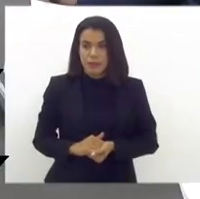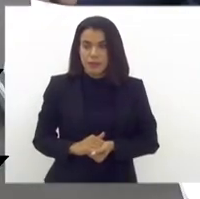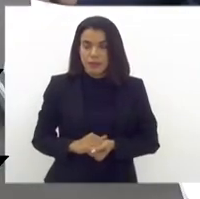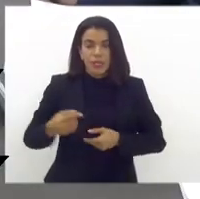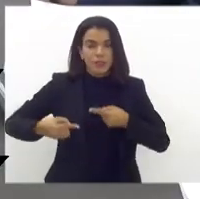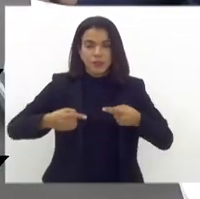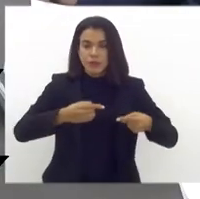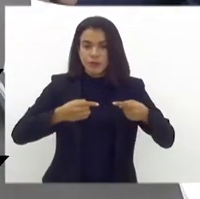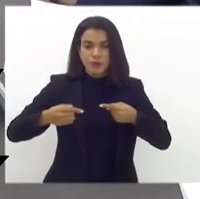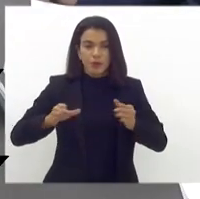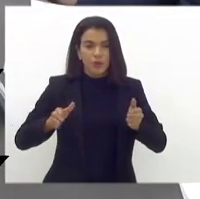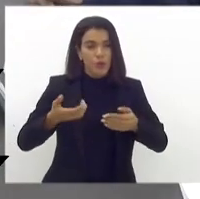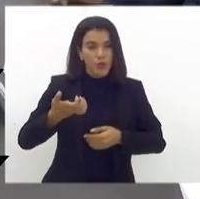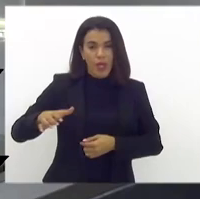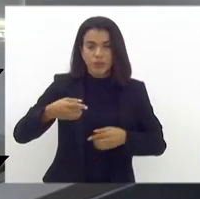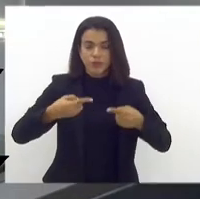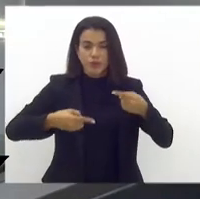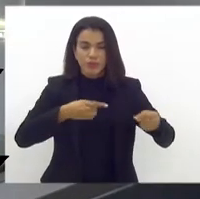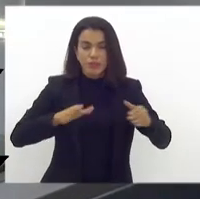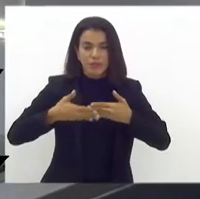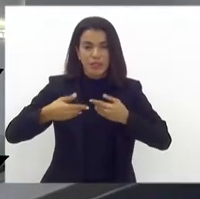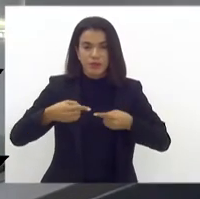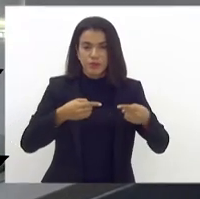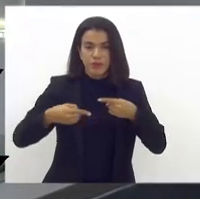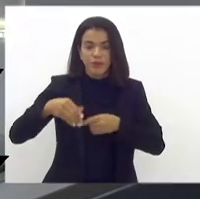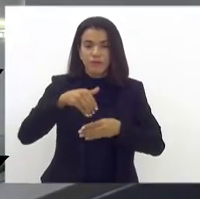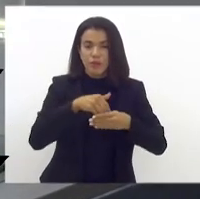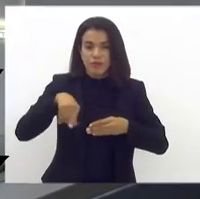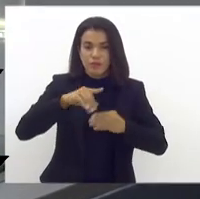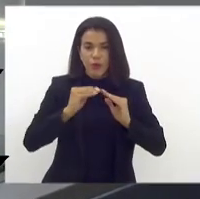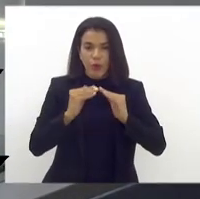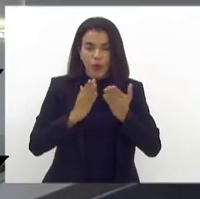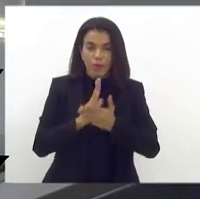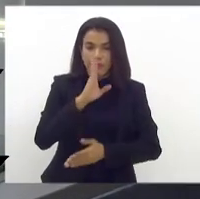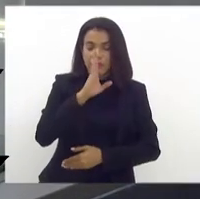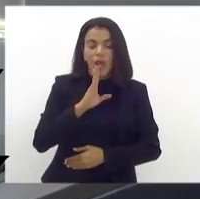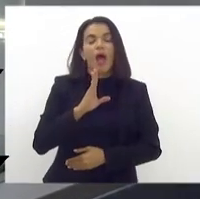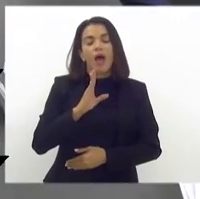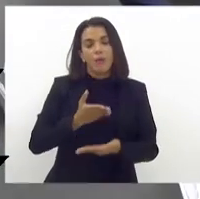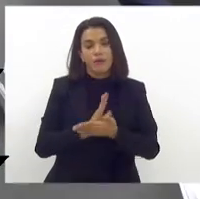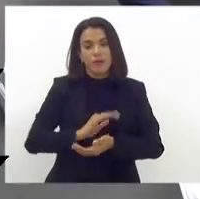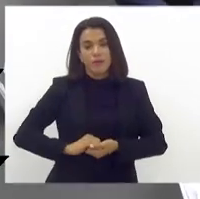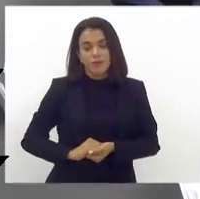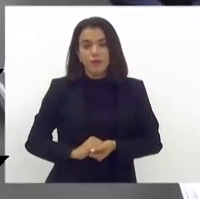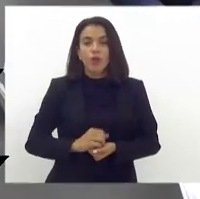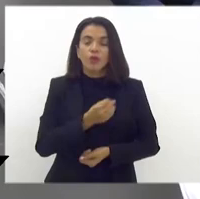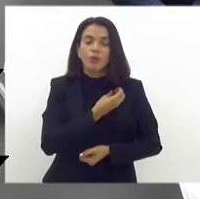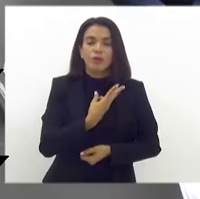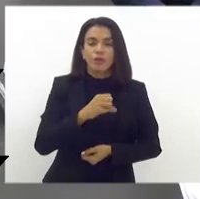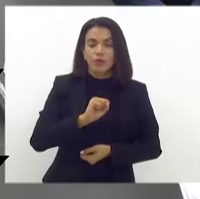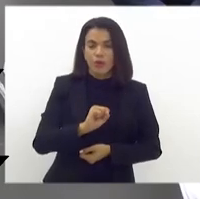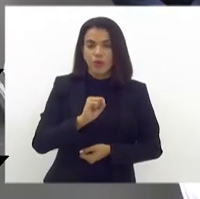Em discussão, não havendo quem queira discutir, encerrada a discussão, em votação, senhores que aprovam, permaneçam como estão, aprovado, 38 da